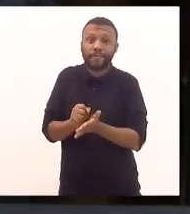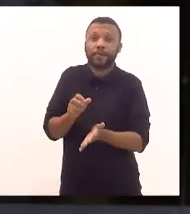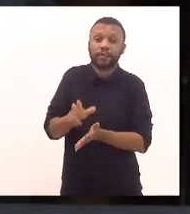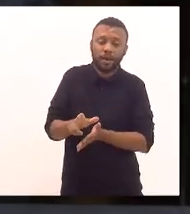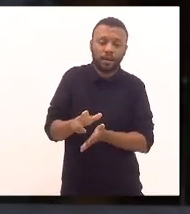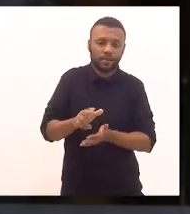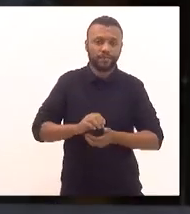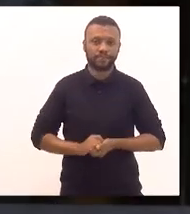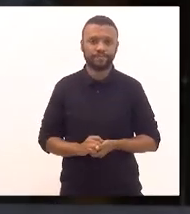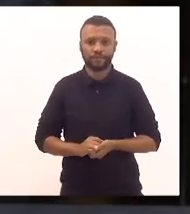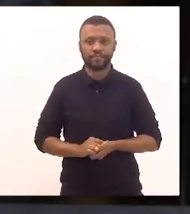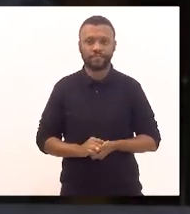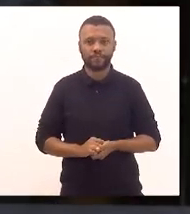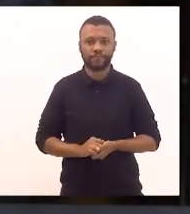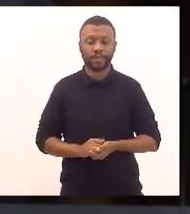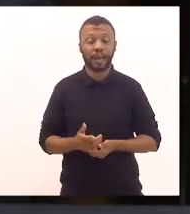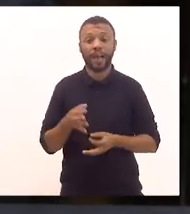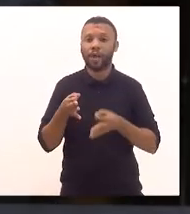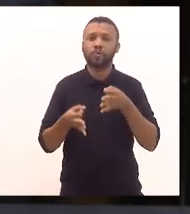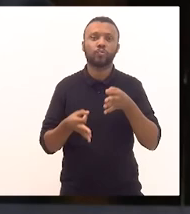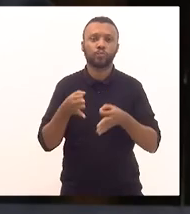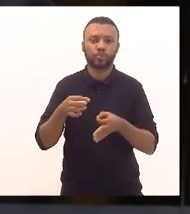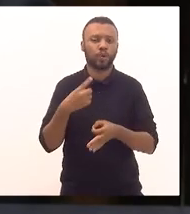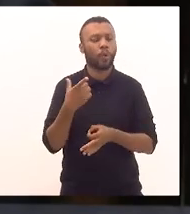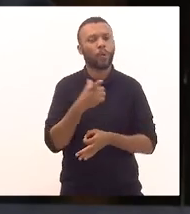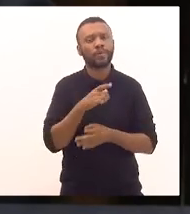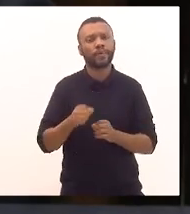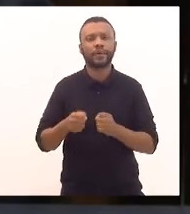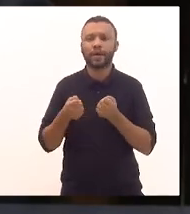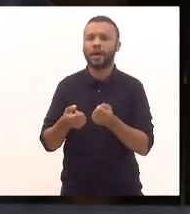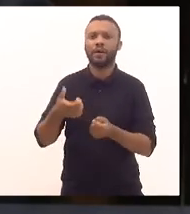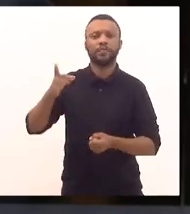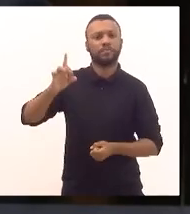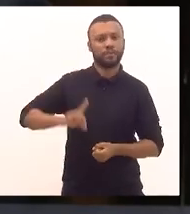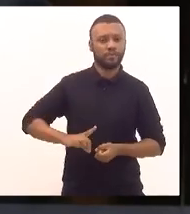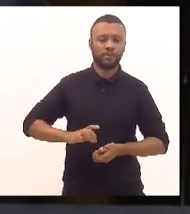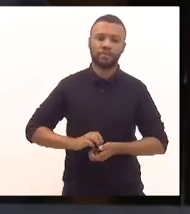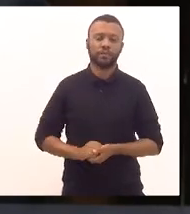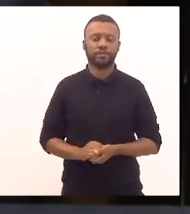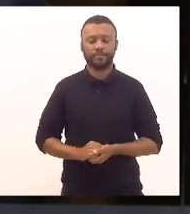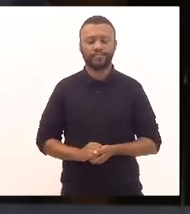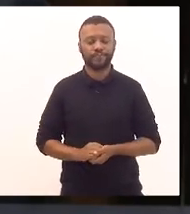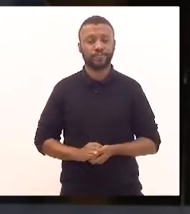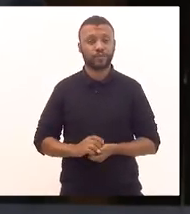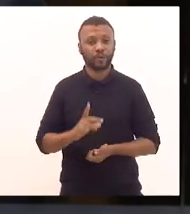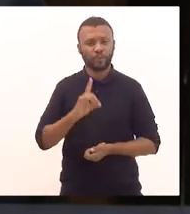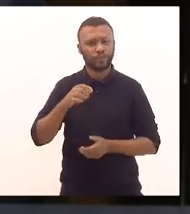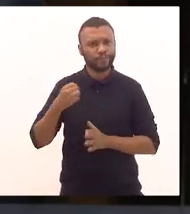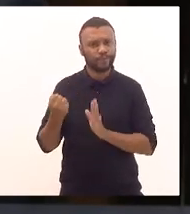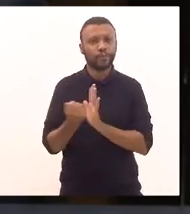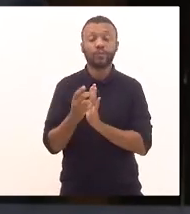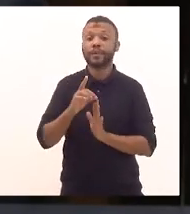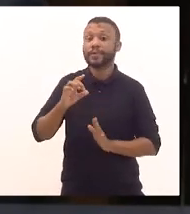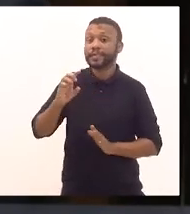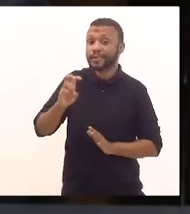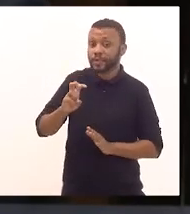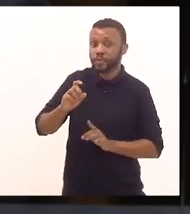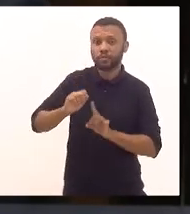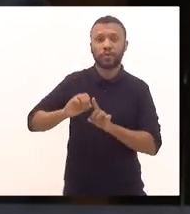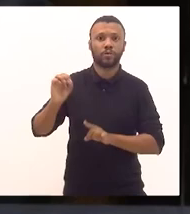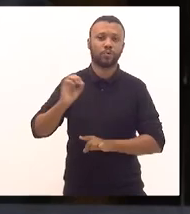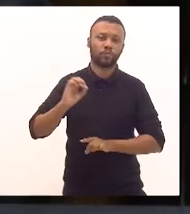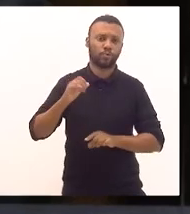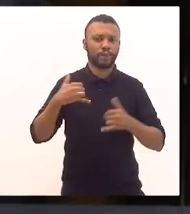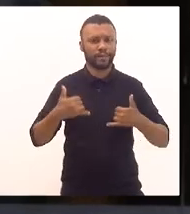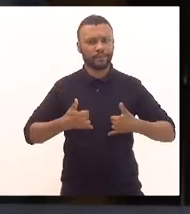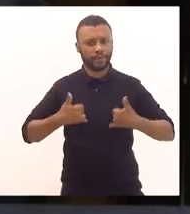estava antes Nada mais justo que garantiu os direitos então foi um dia memorável 5 de outubro aniversário do nosso